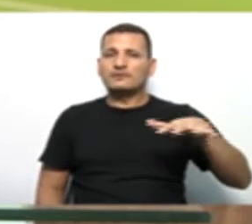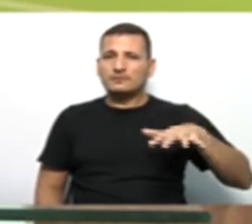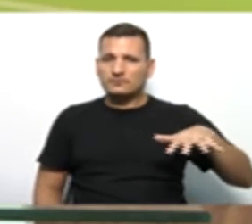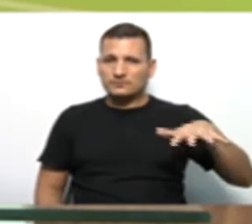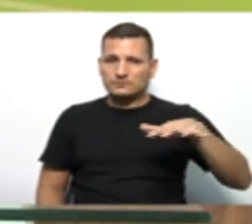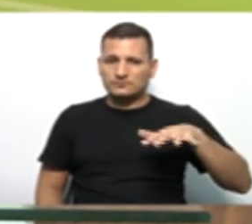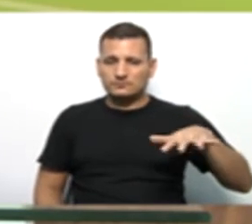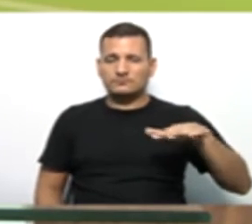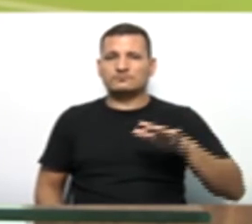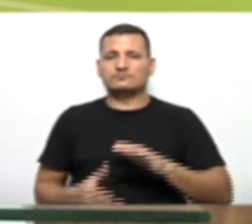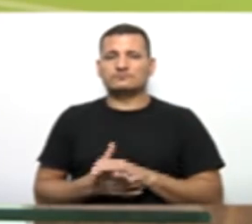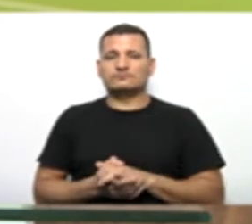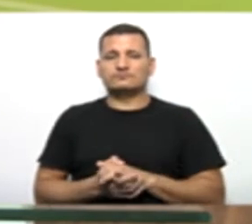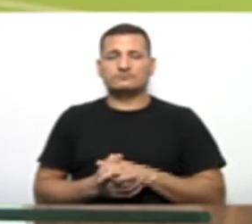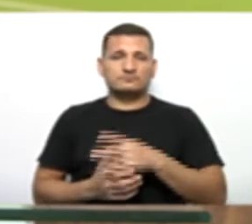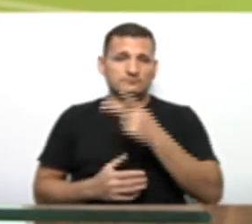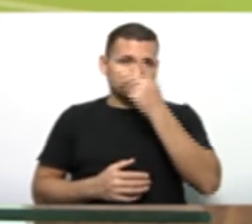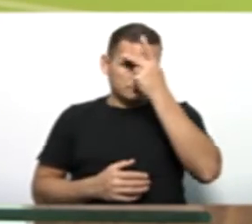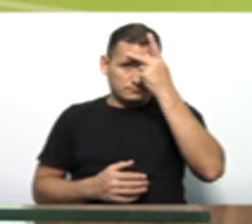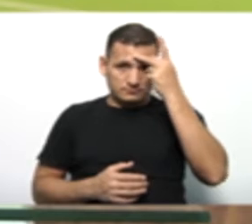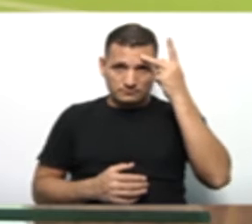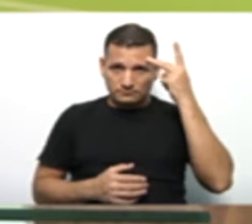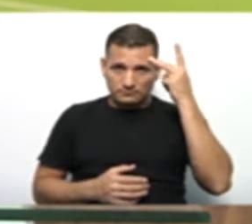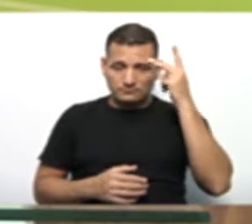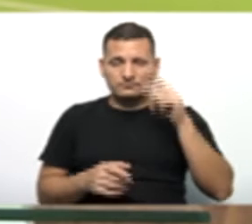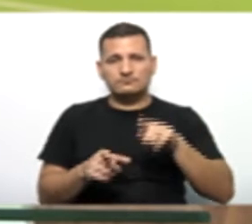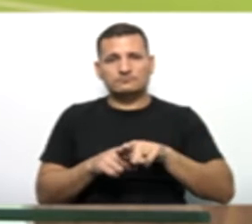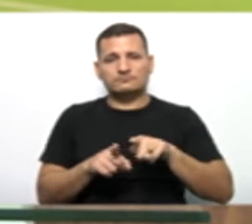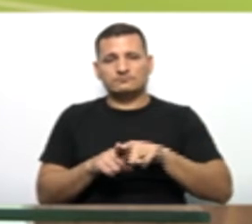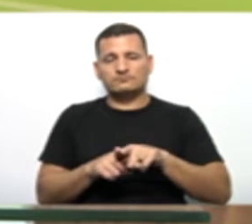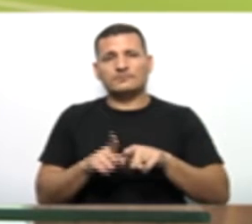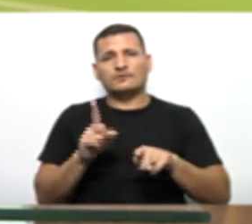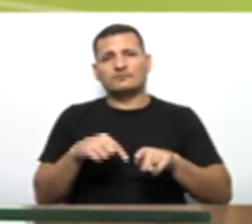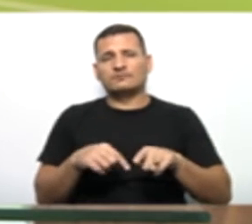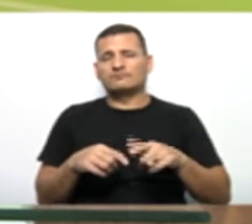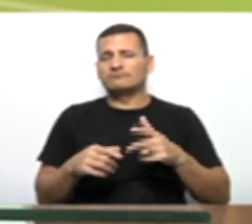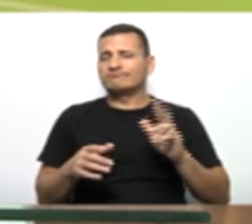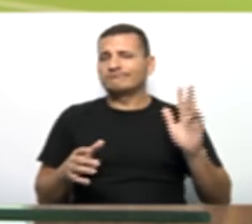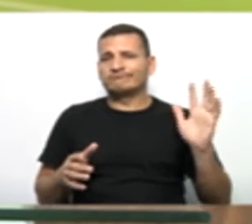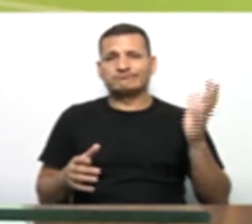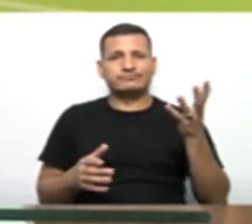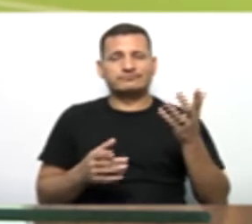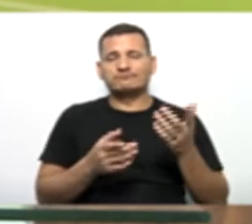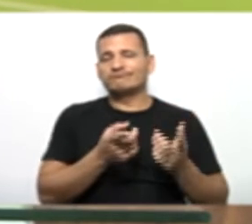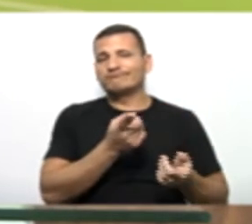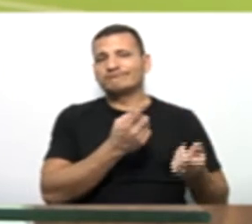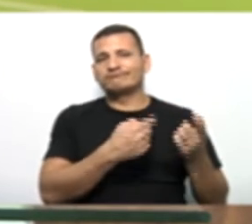ambiente físico, às pessoas que estavam lá, é um dano realmente